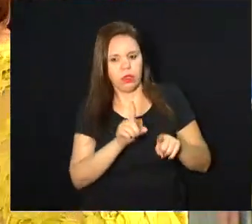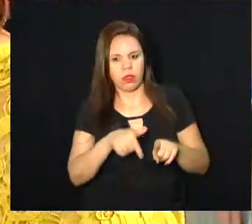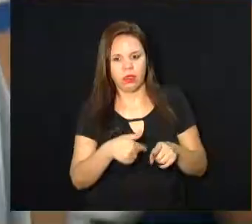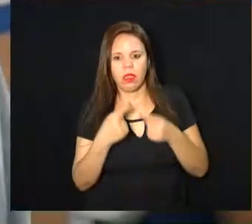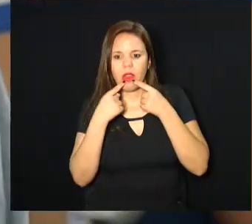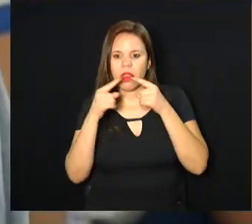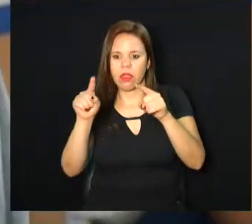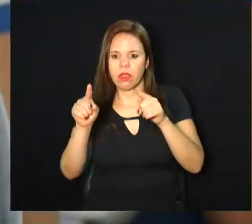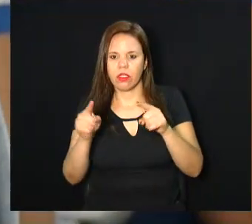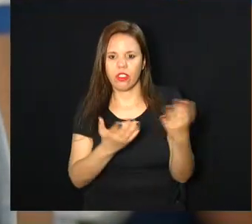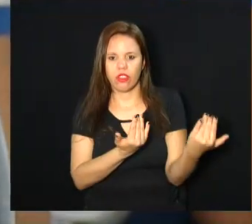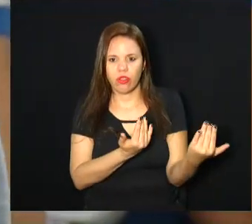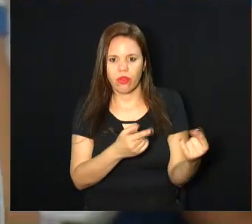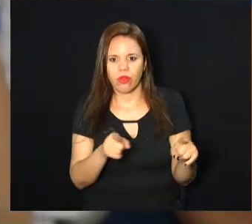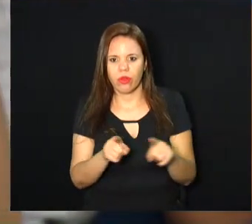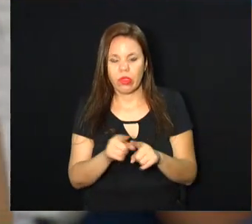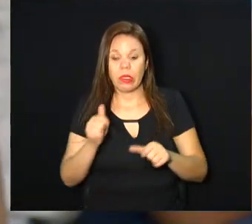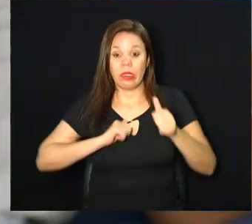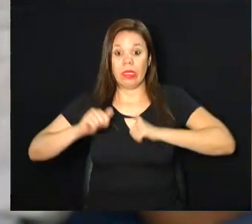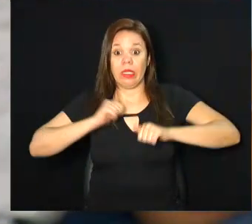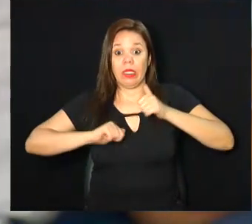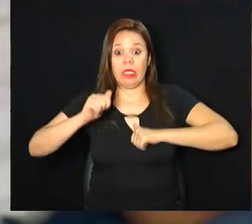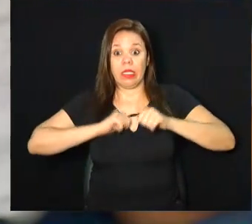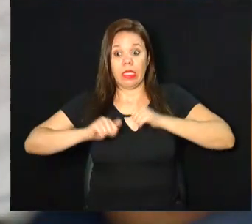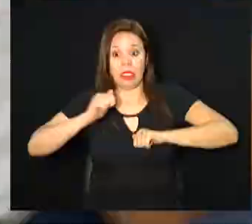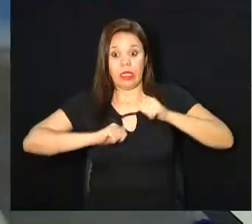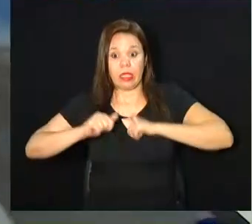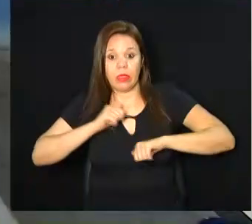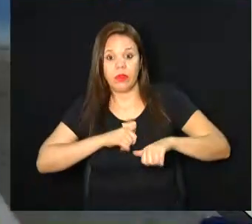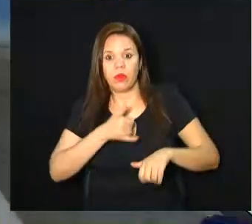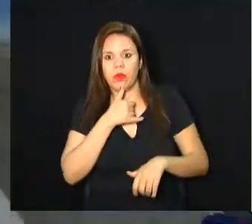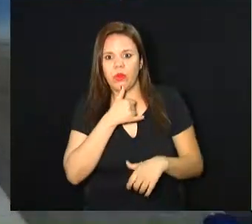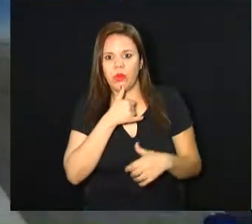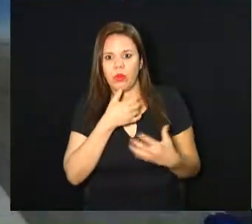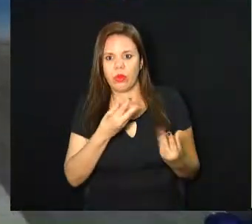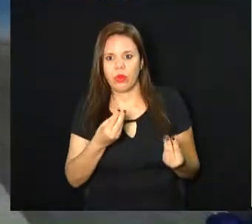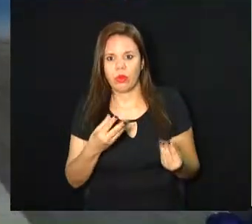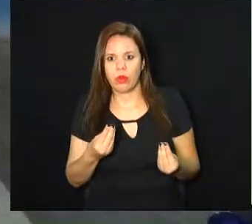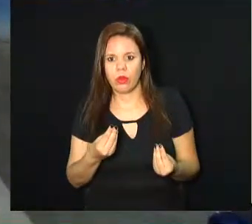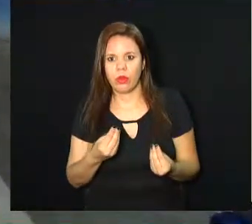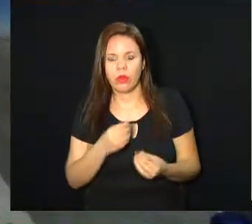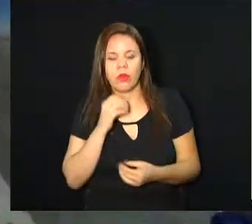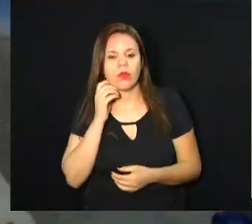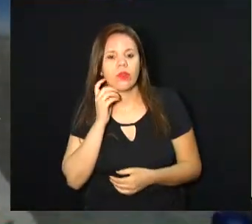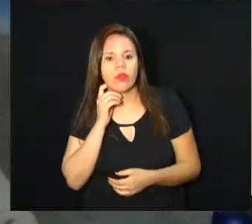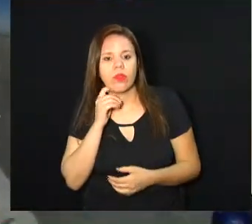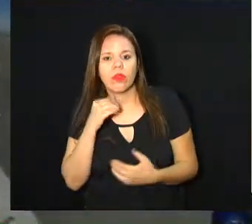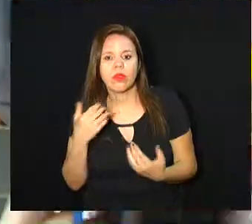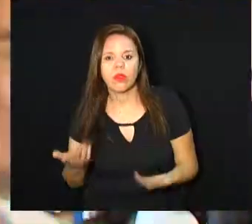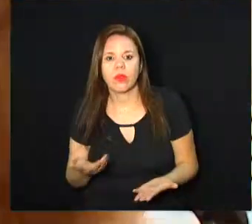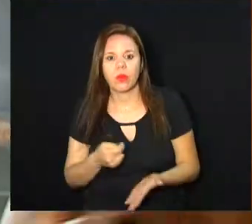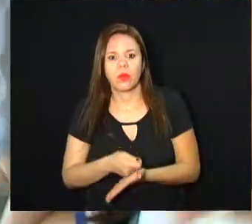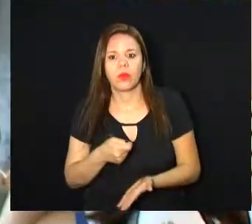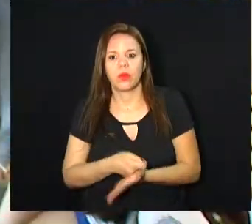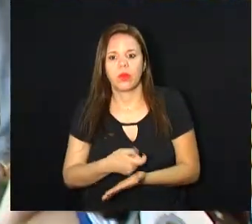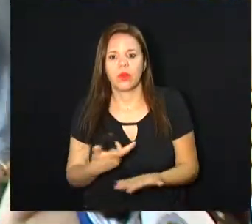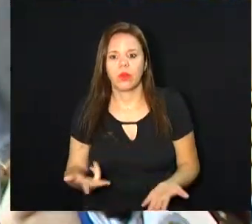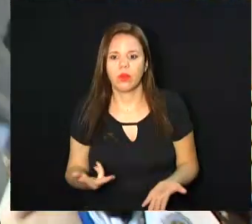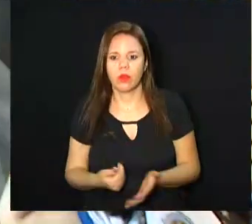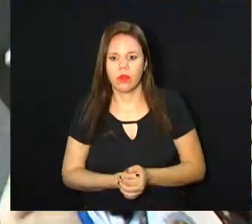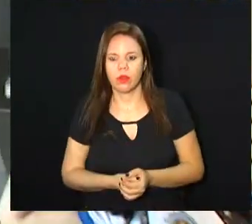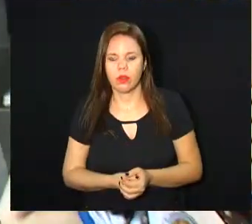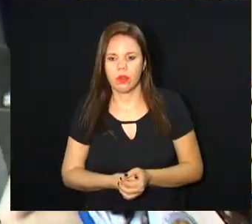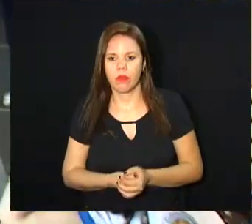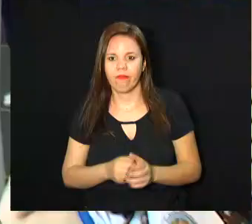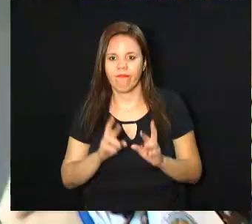do jovem de que ele está ansioso, de que ele está triste demais. Uma sobrecarga de obrigações, uma sobrecarga